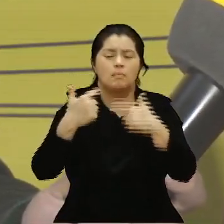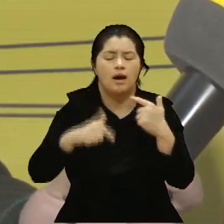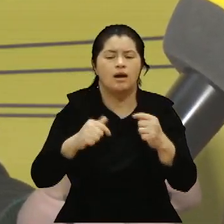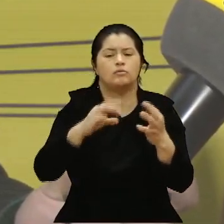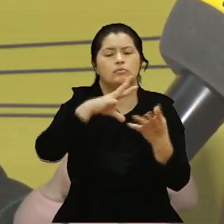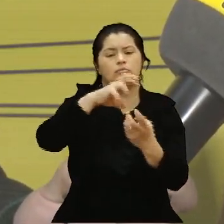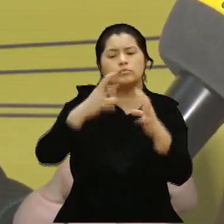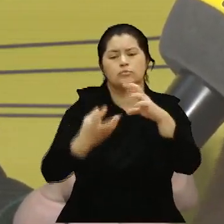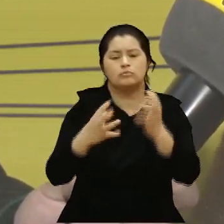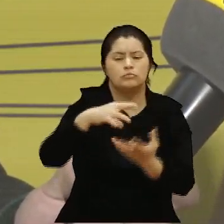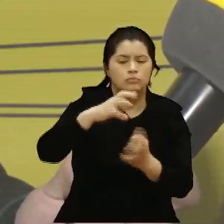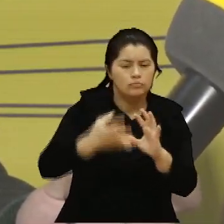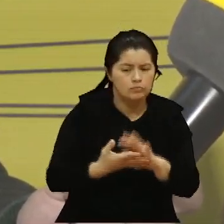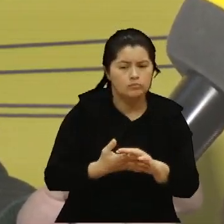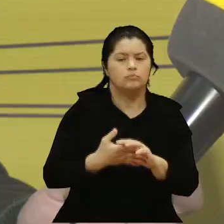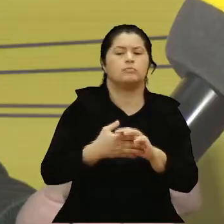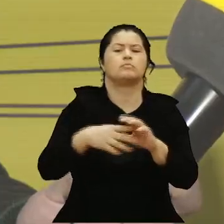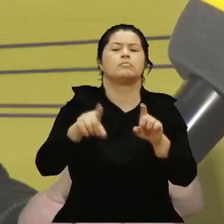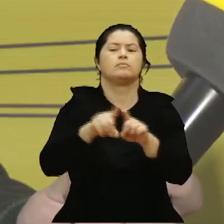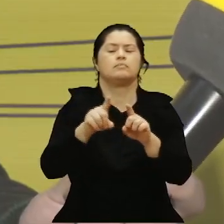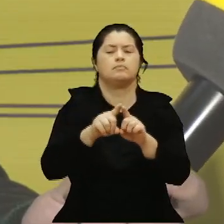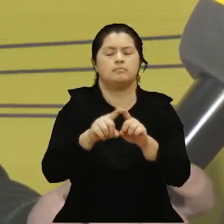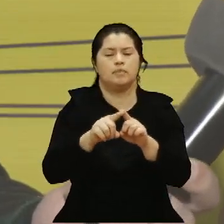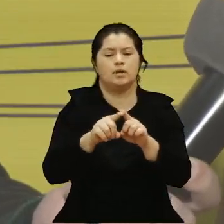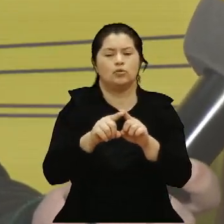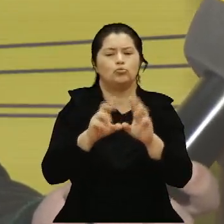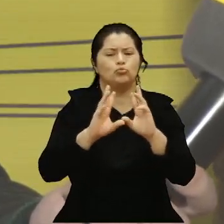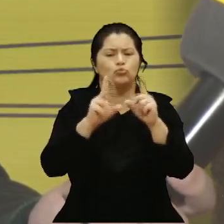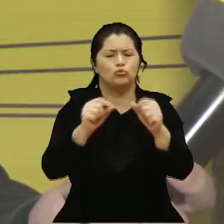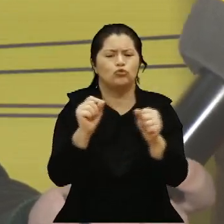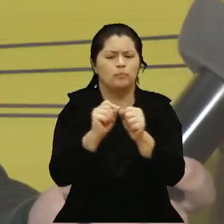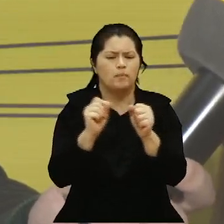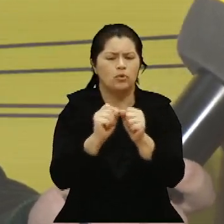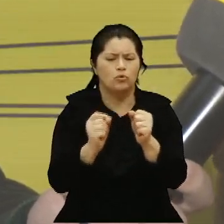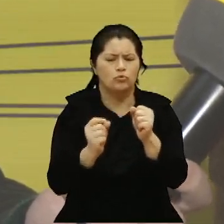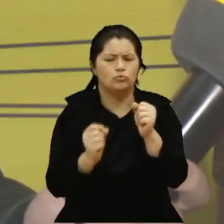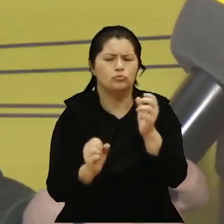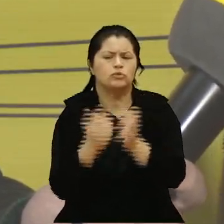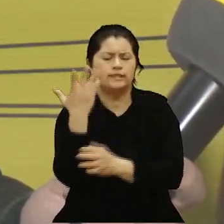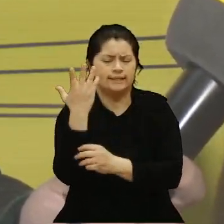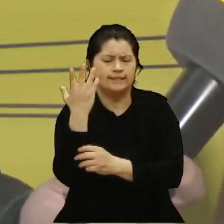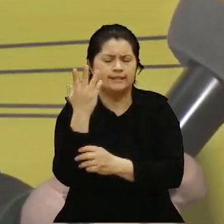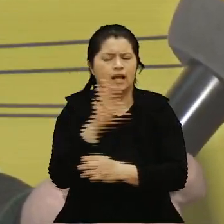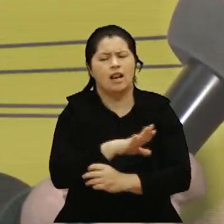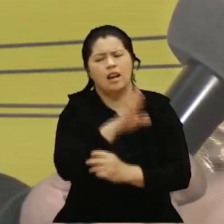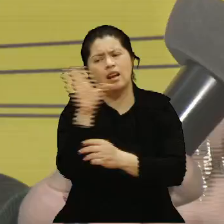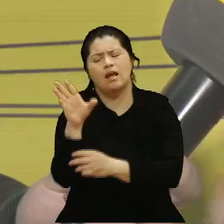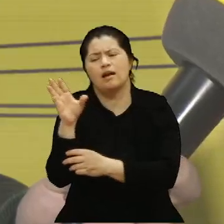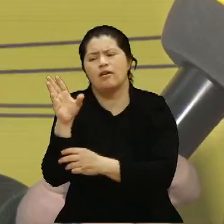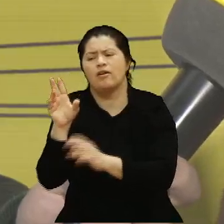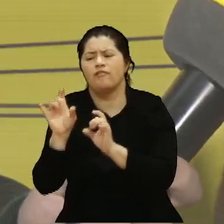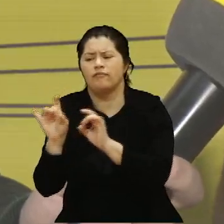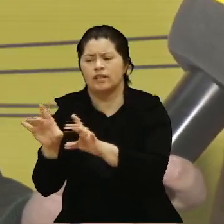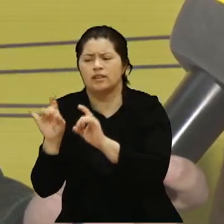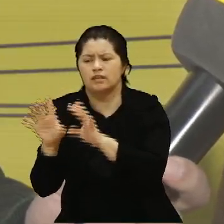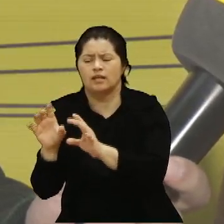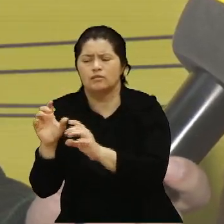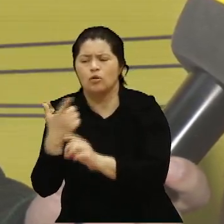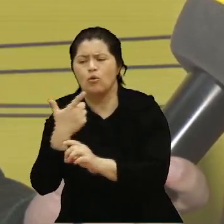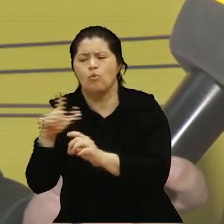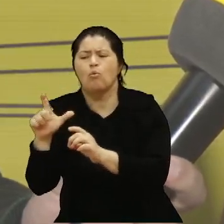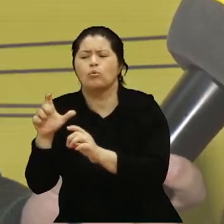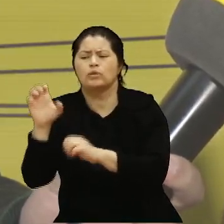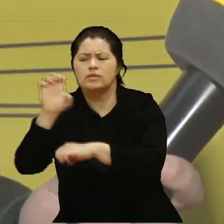e a partir daí é vendido esse material. Tem uma loja lá no mercado público, mas para outros estados,